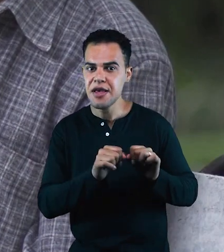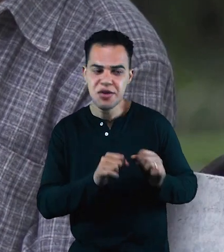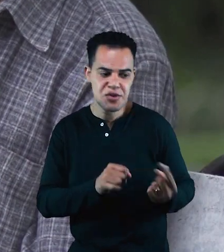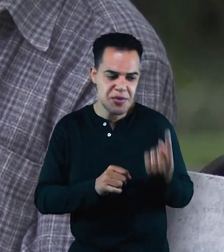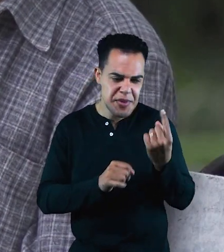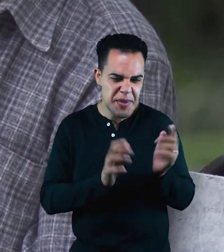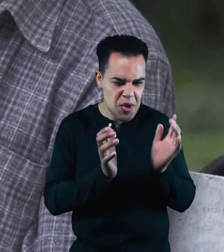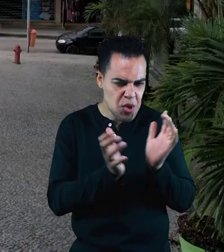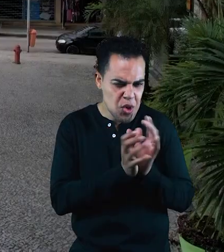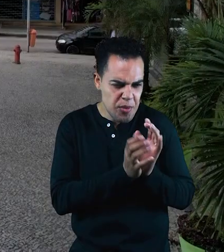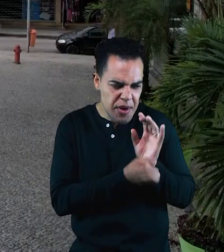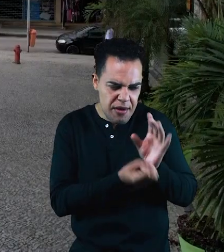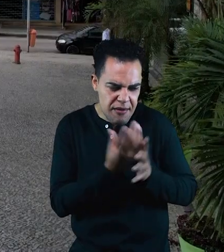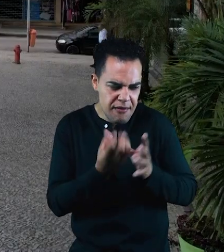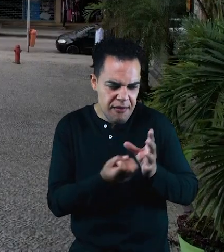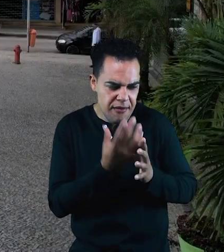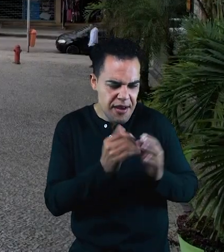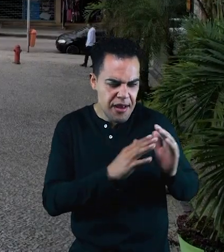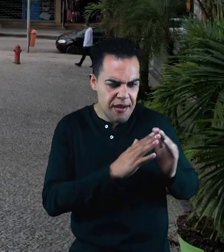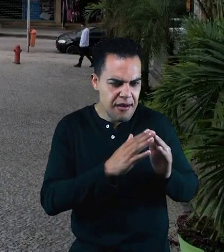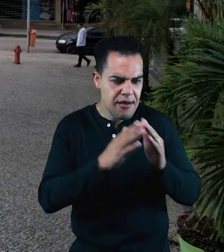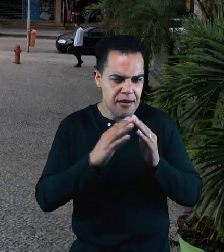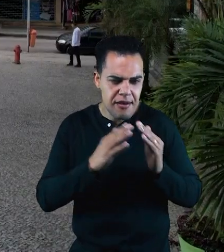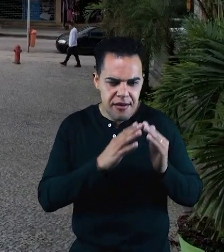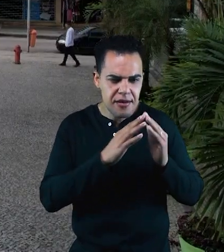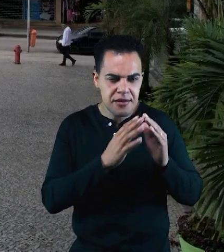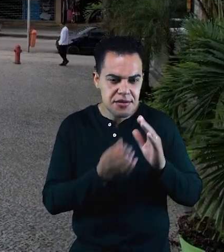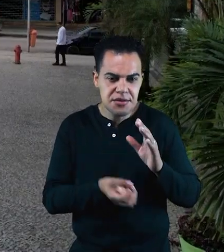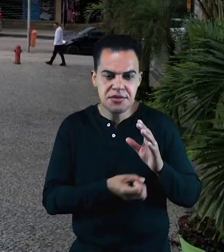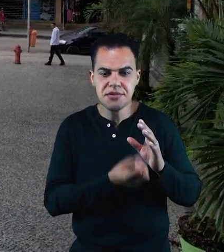grupo habitacional, com habitações